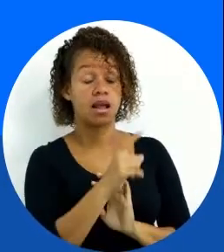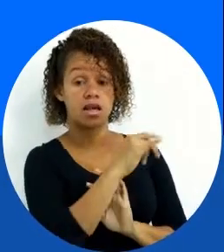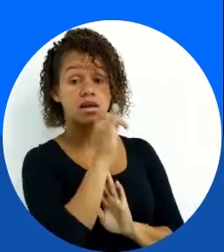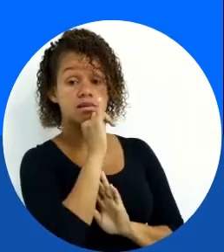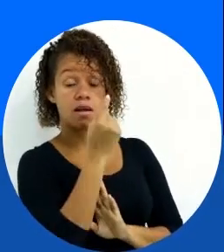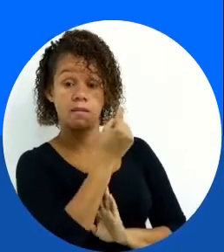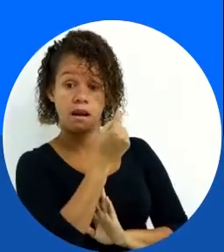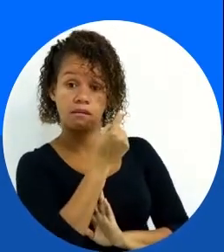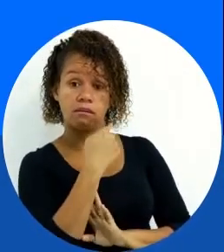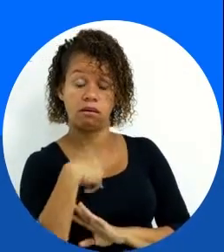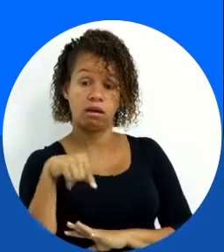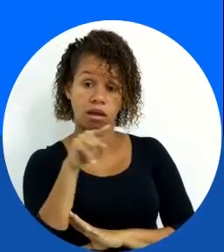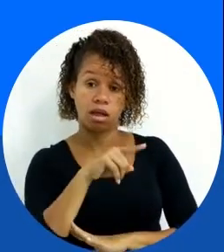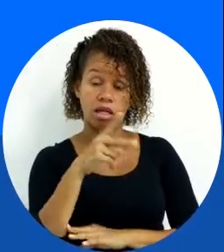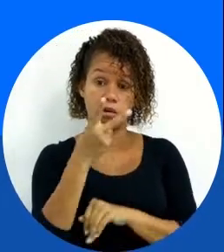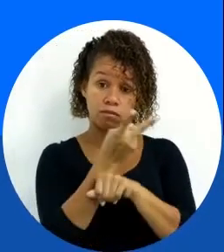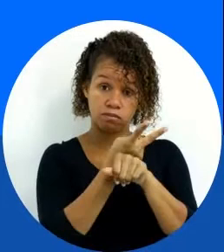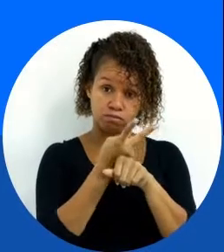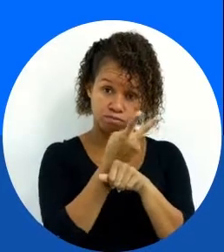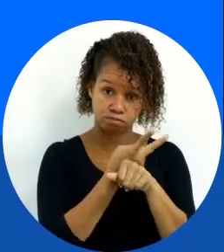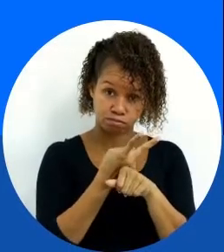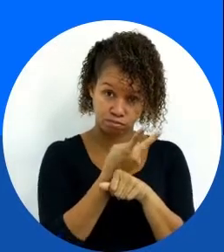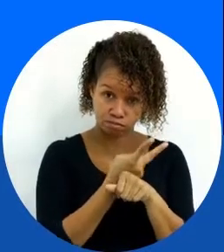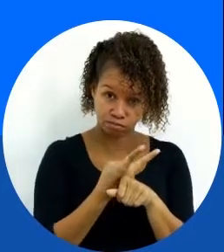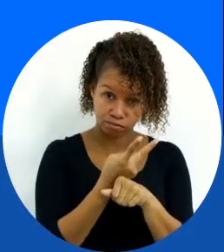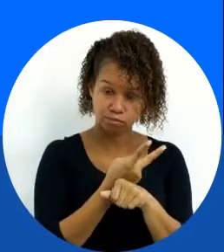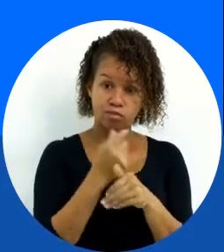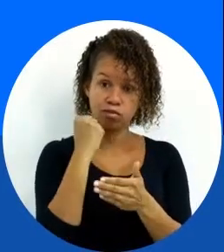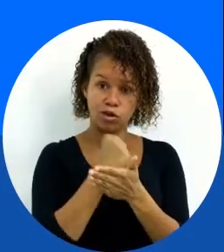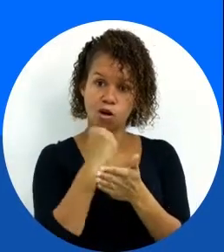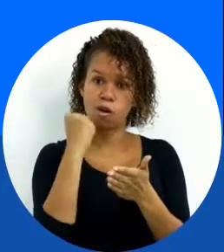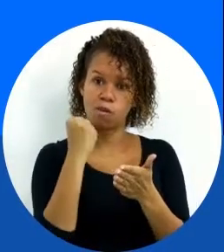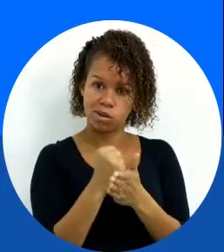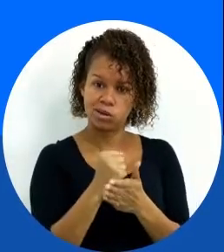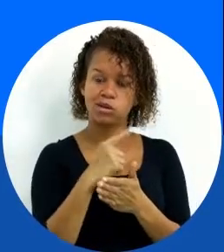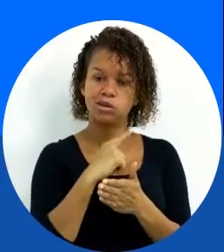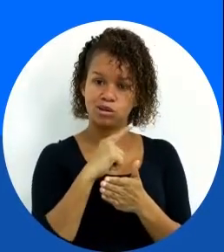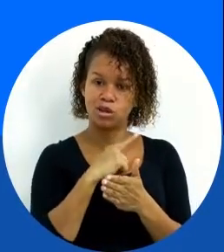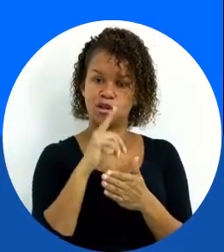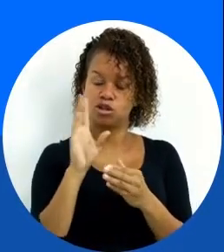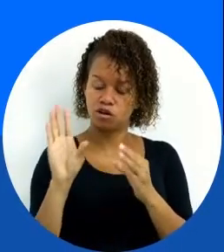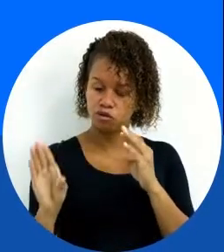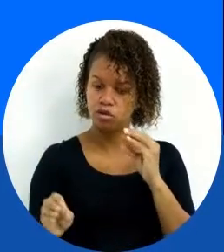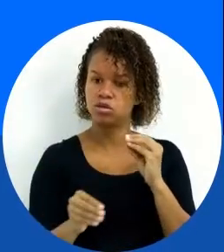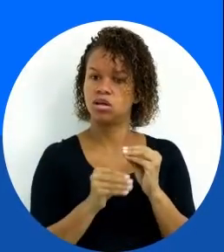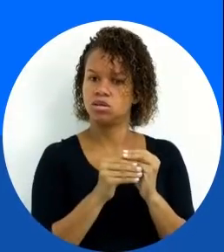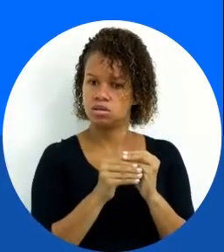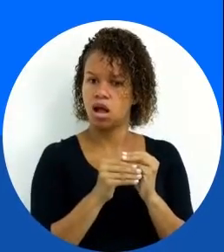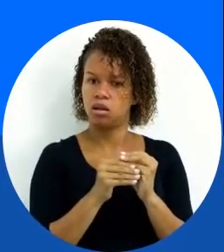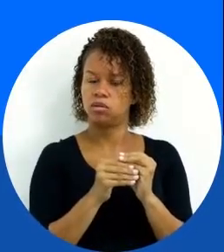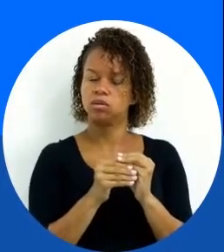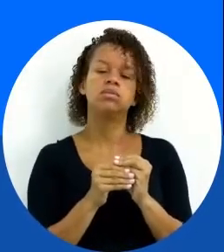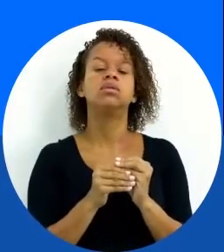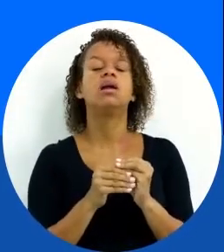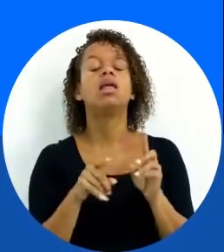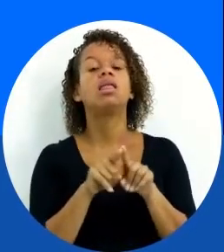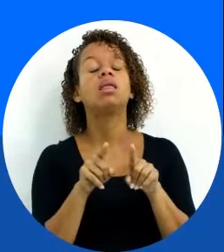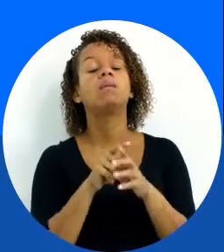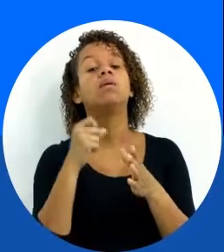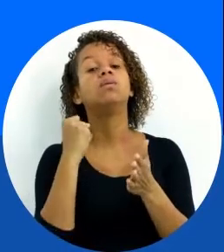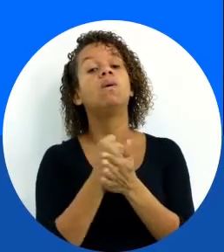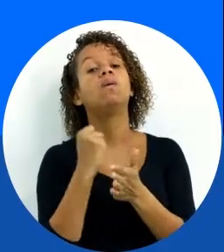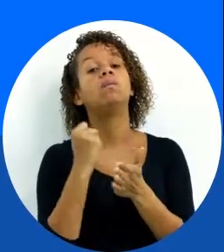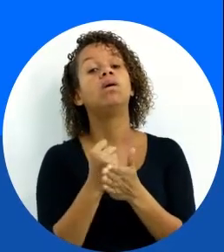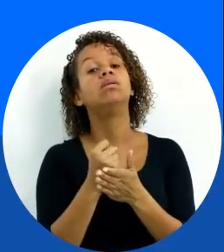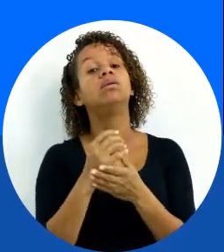aqui, ele buscou os documentos que foram indexados pelo termo programação e também os documentos